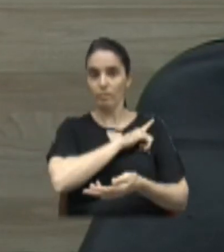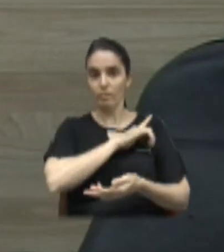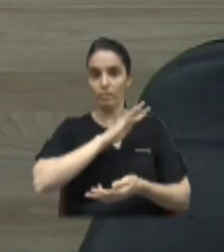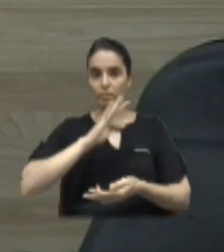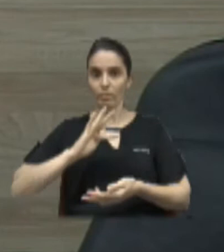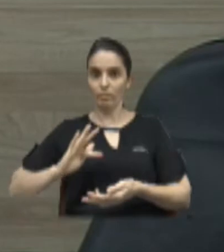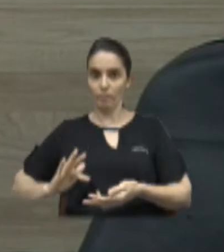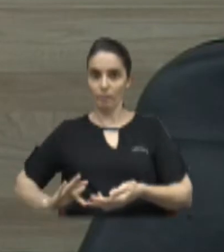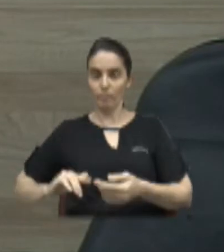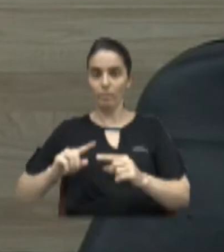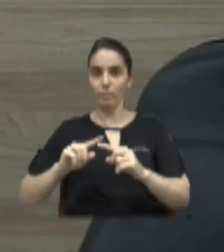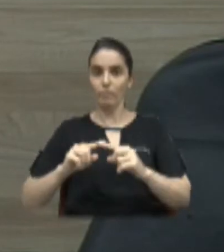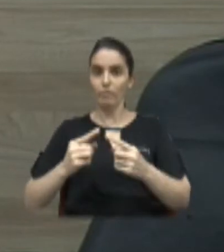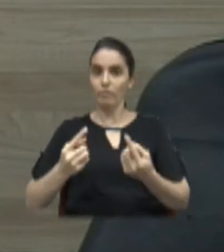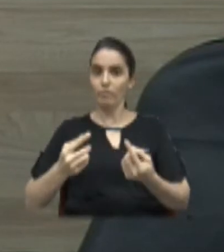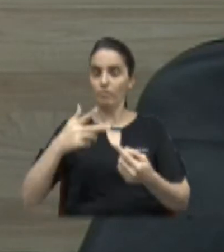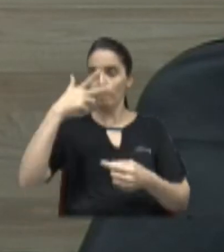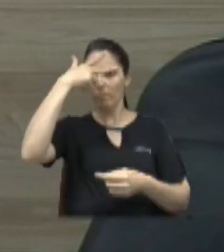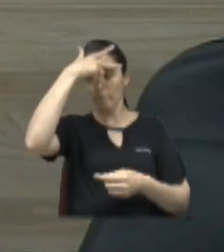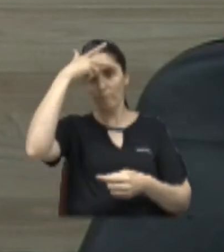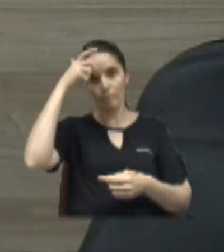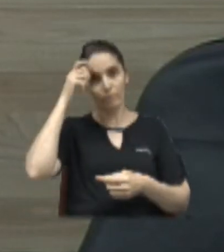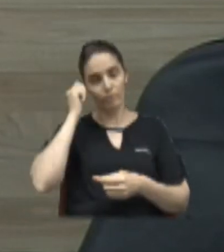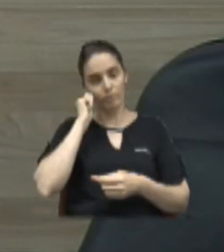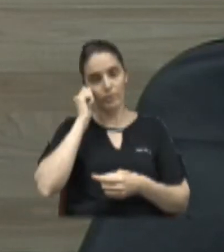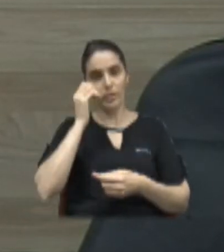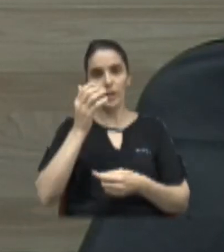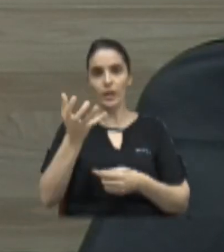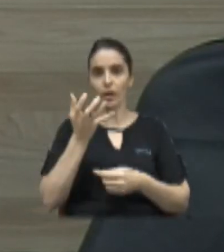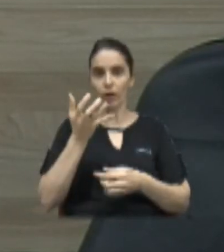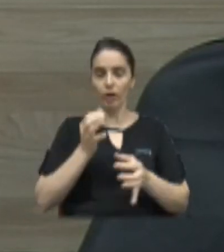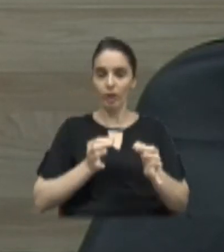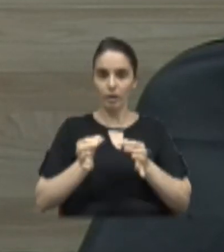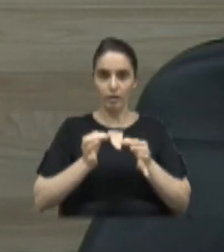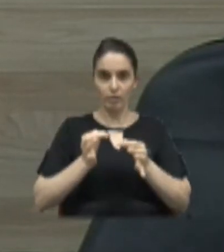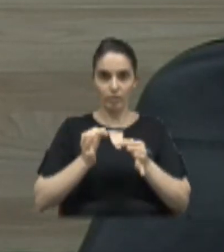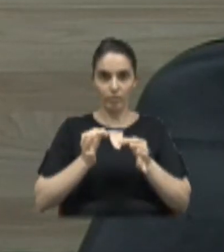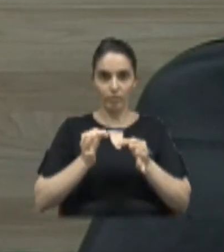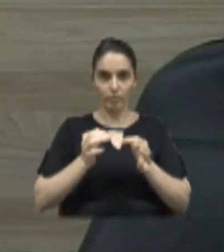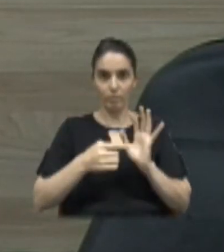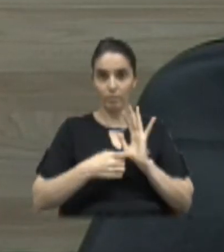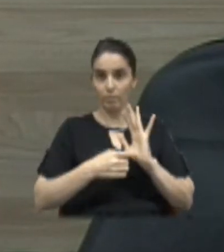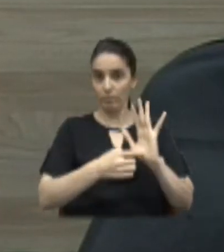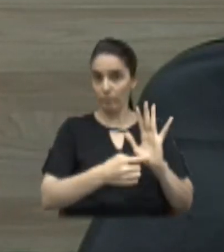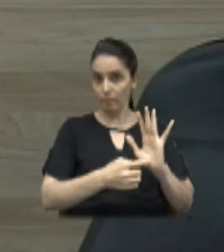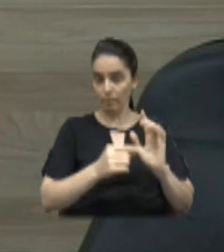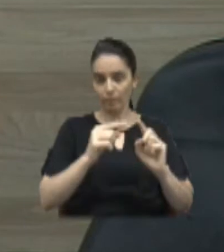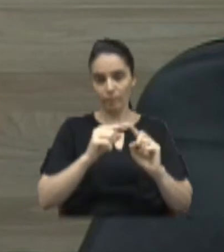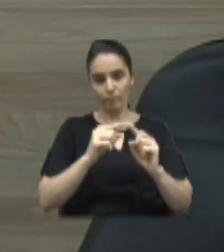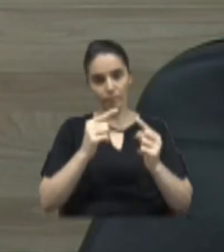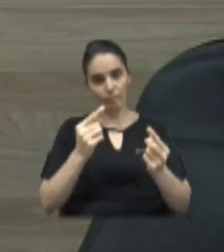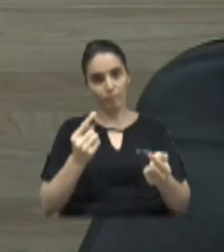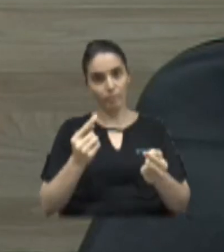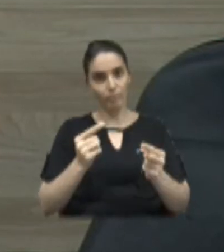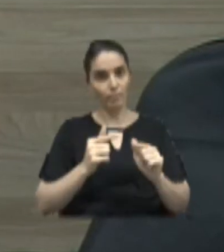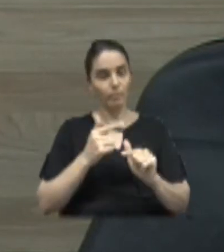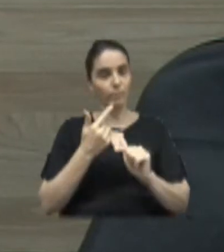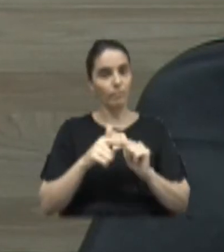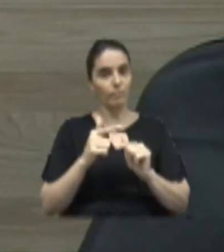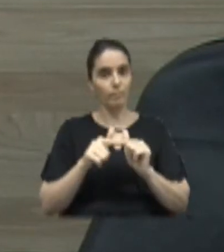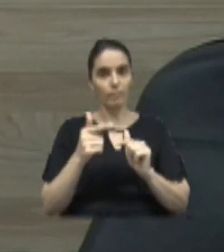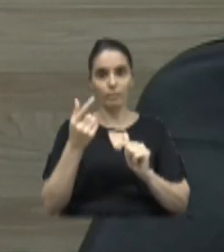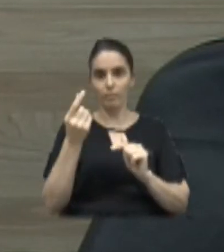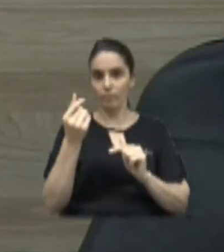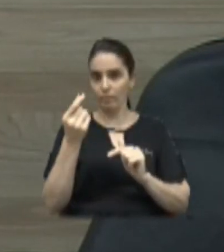acabou convencendo o Executivo para que enviasse esse projeto. Infelizmente, temos um problema, talvez, no valor, que acabou